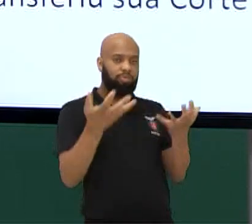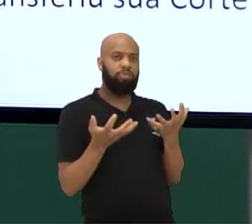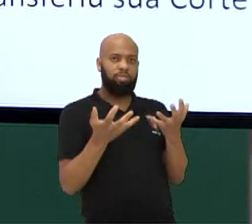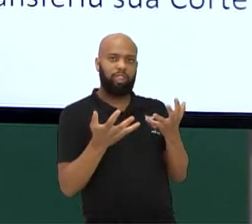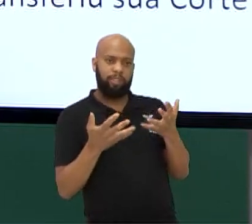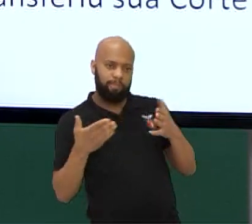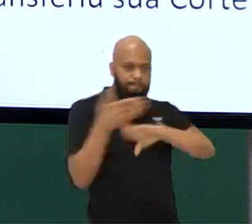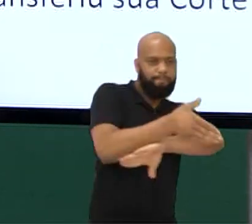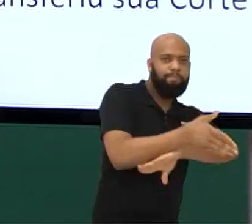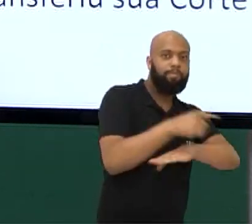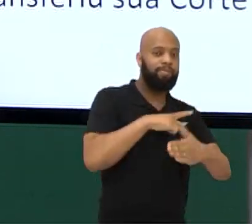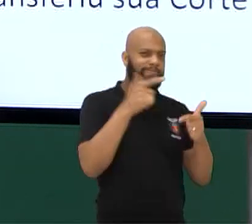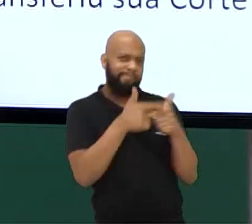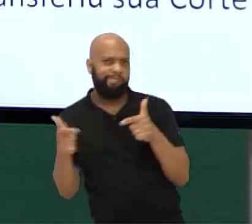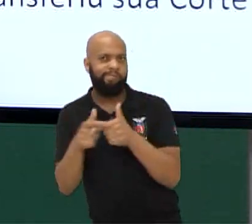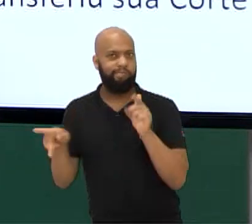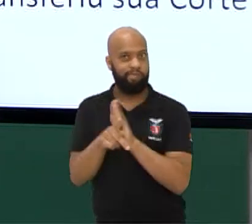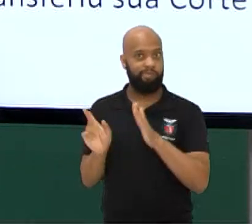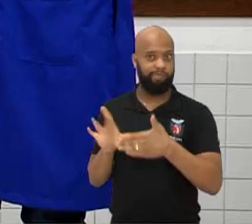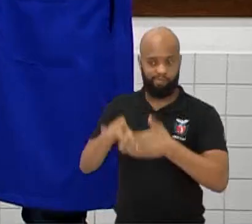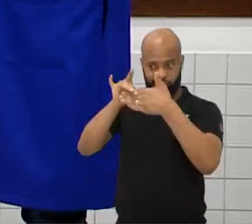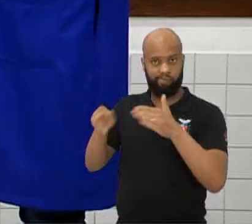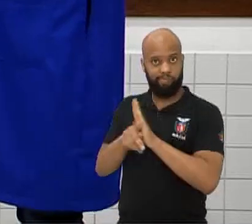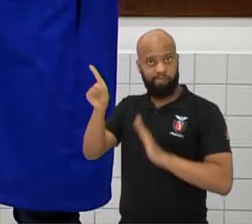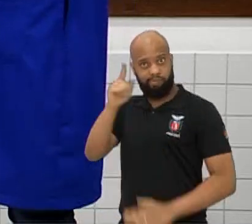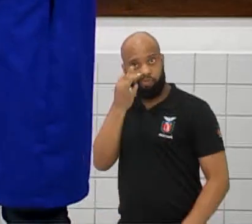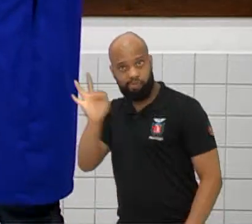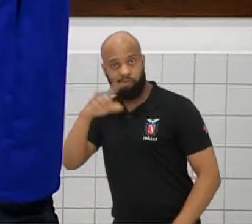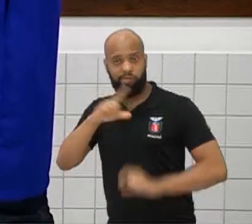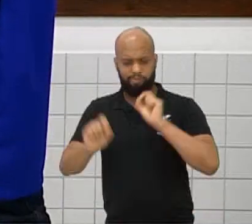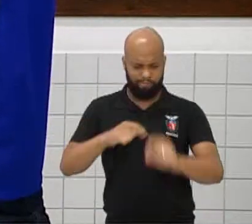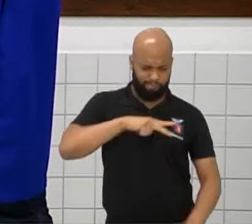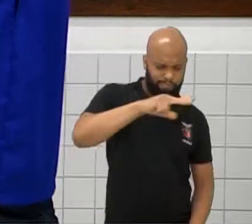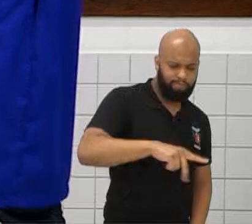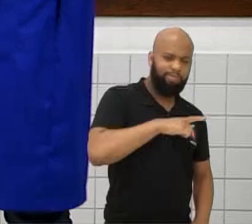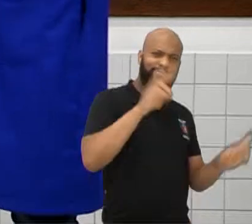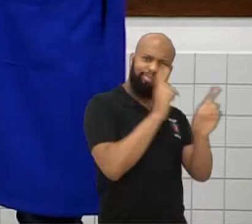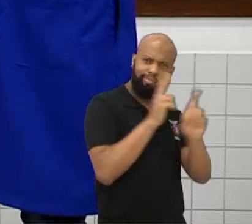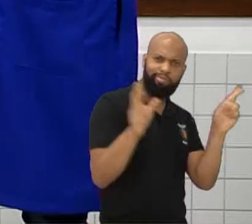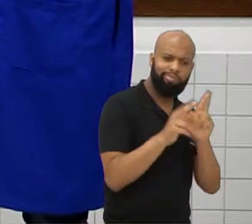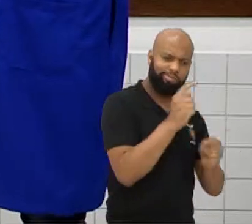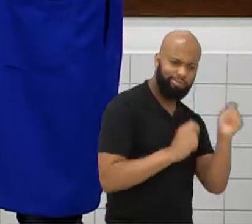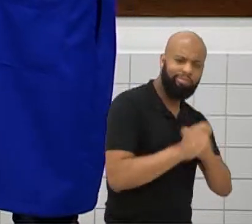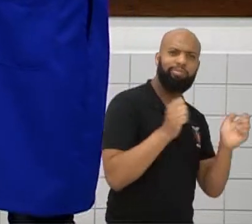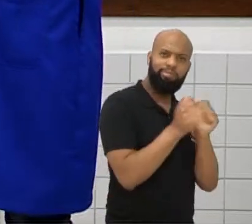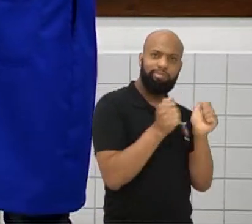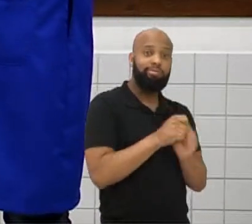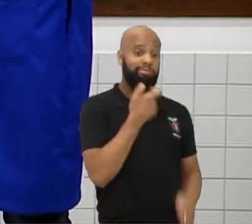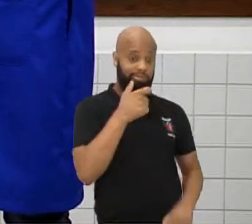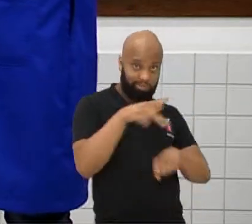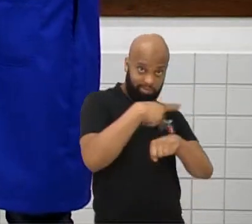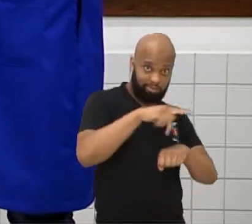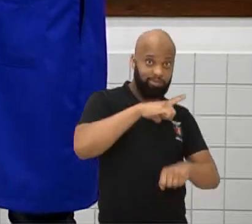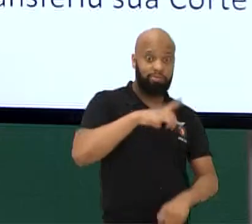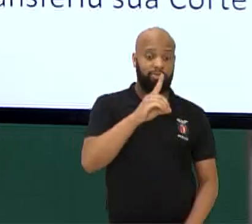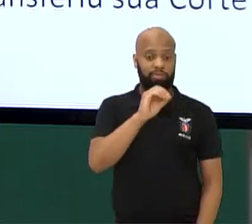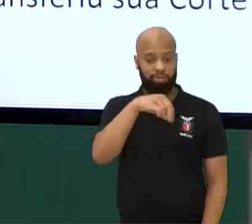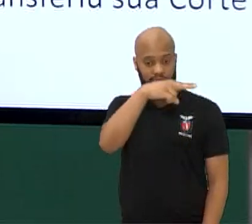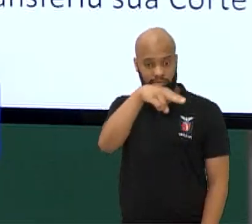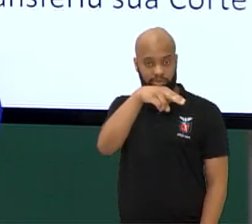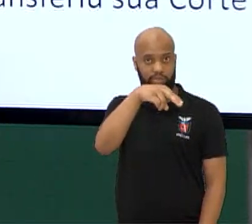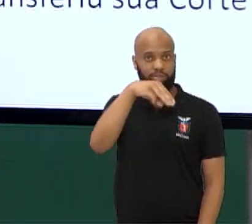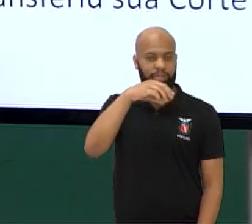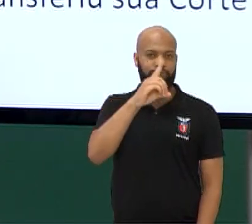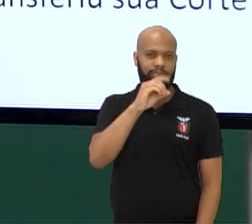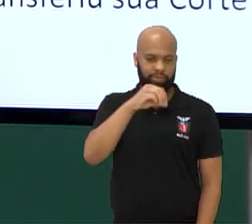vai ter vários problemas para o Napoleão. O primeiro deles vai ser justamente Portugal, que tinha muita relação econômica com a Inglaterra. E Dom João VI, sabendo que ele